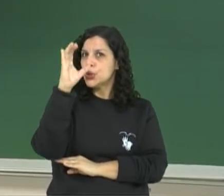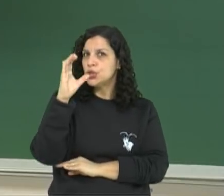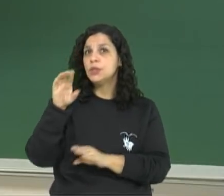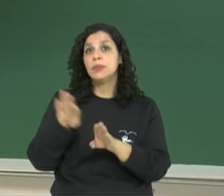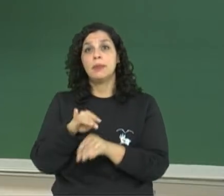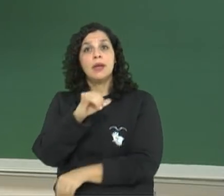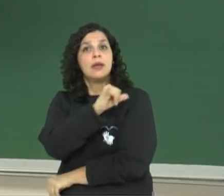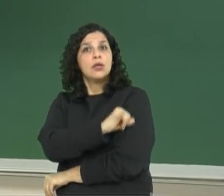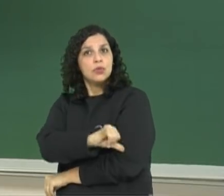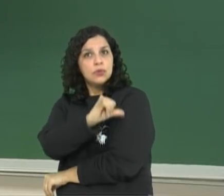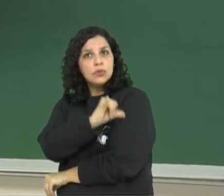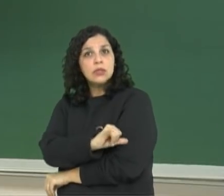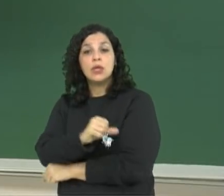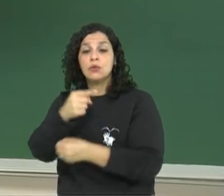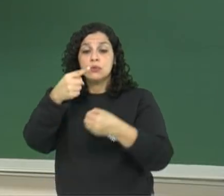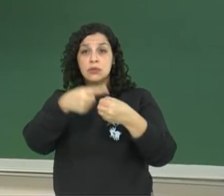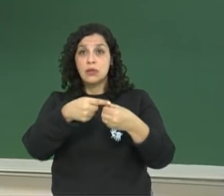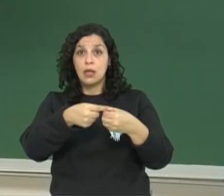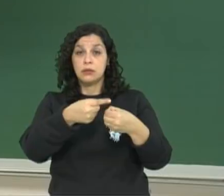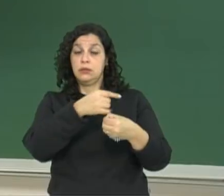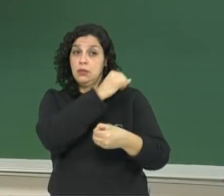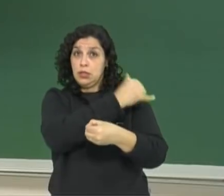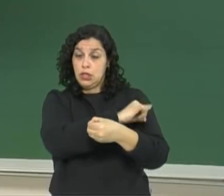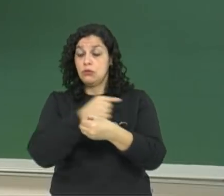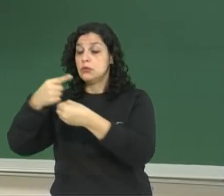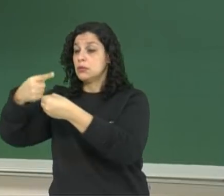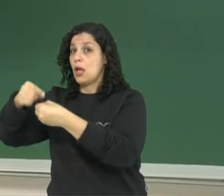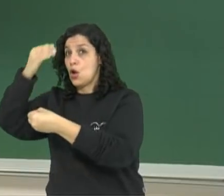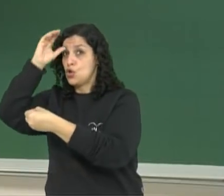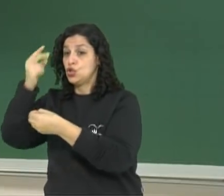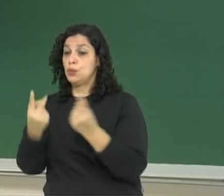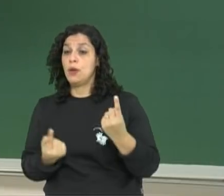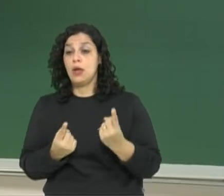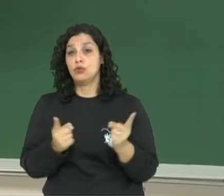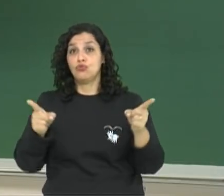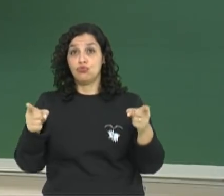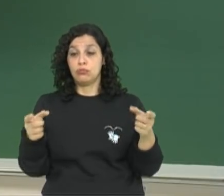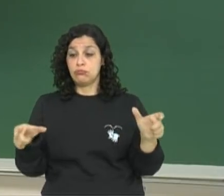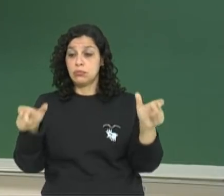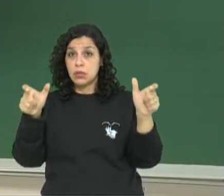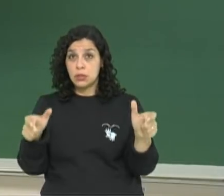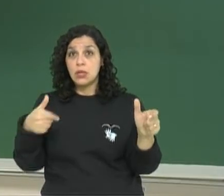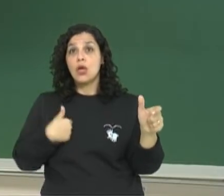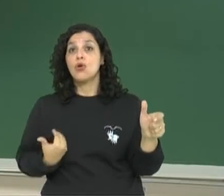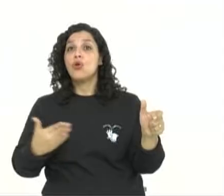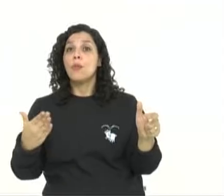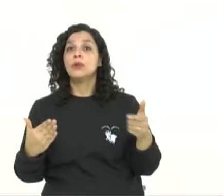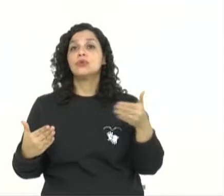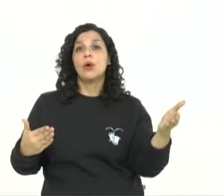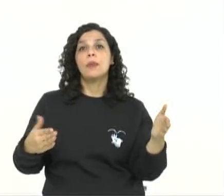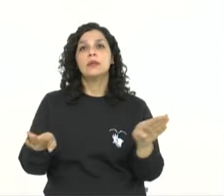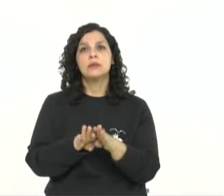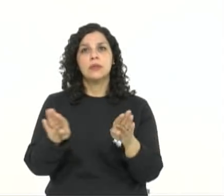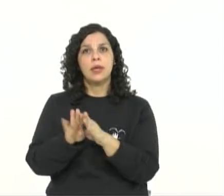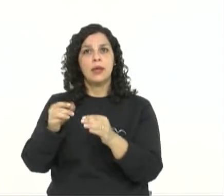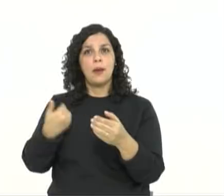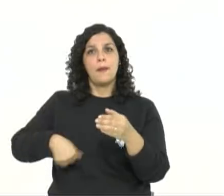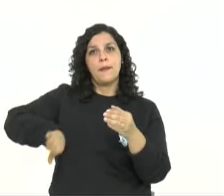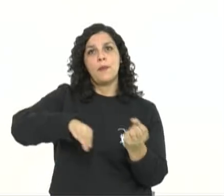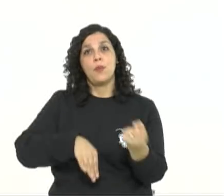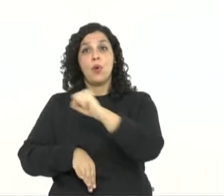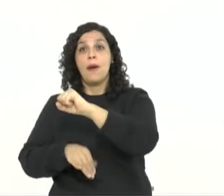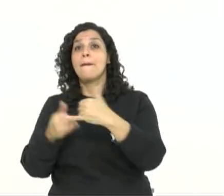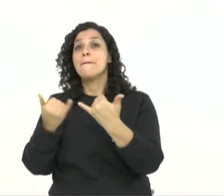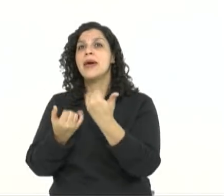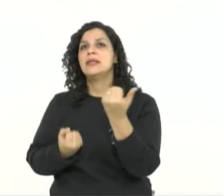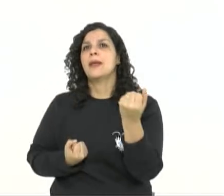de Janeiro, foram as duas cidades onde o Muay Thai começou aqui no Brasil, tá? Ele era mais conhecido como